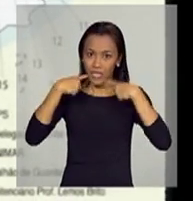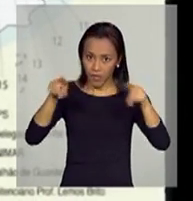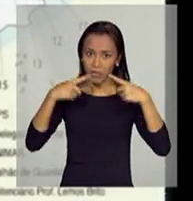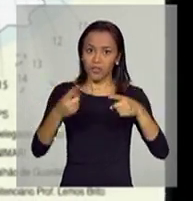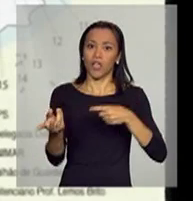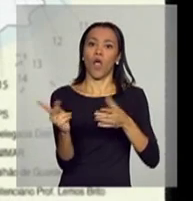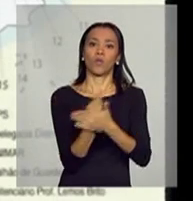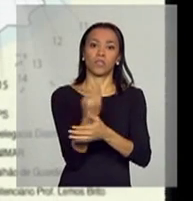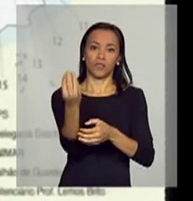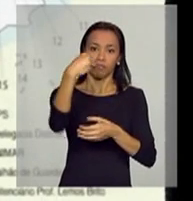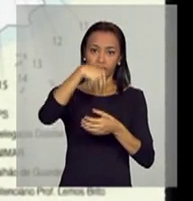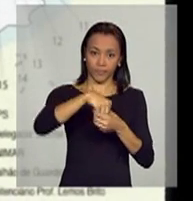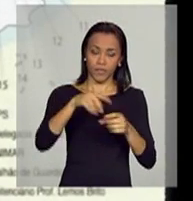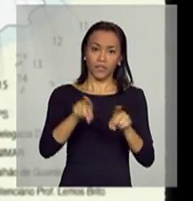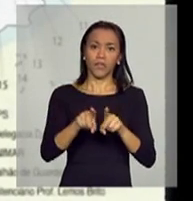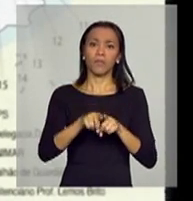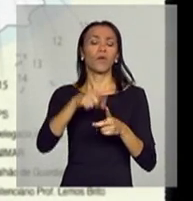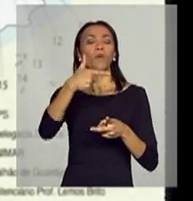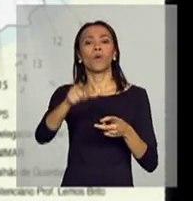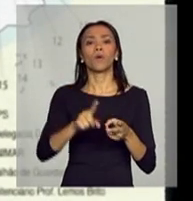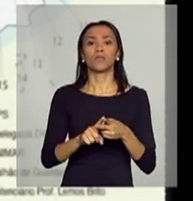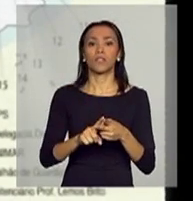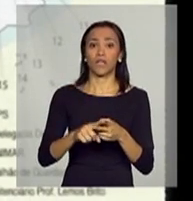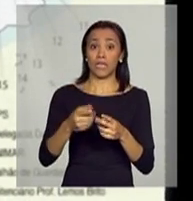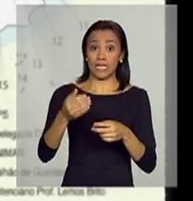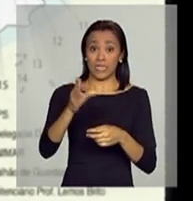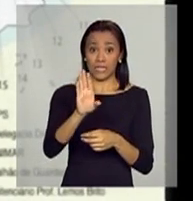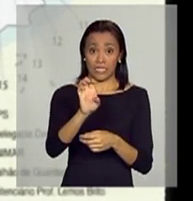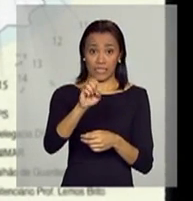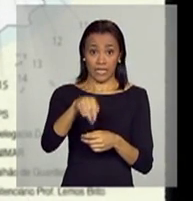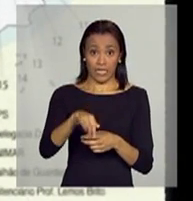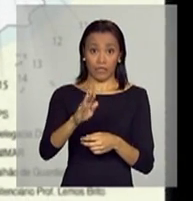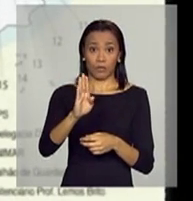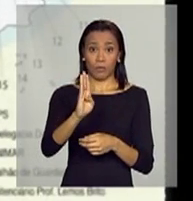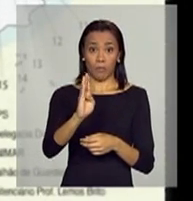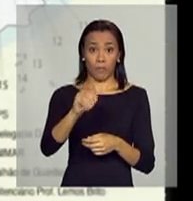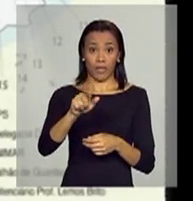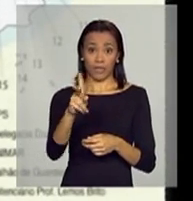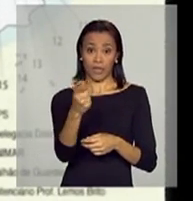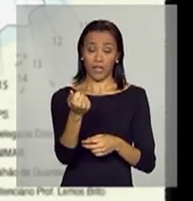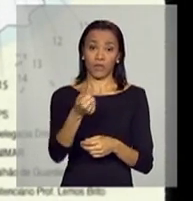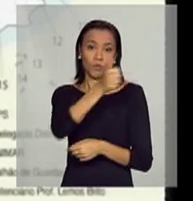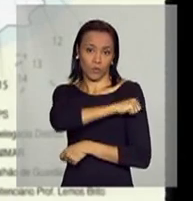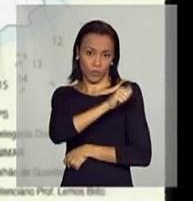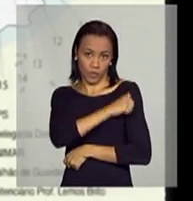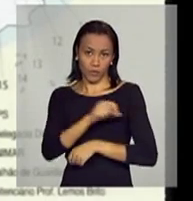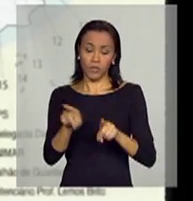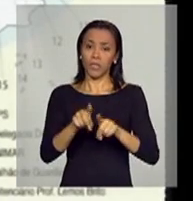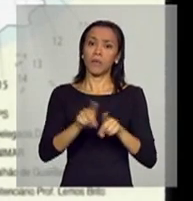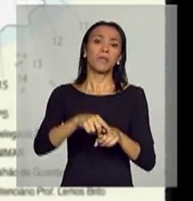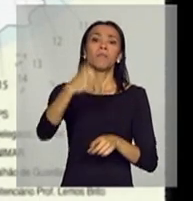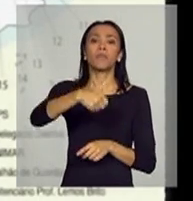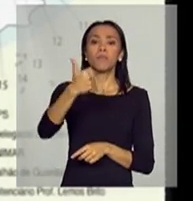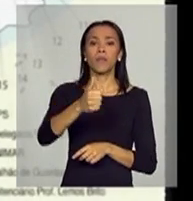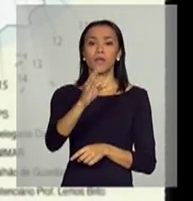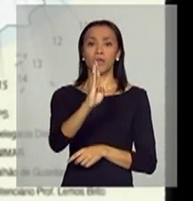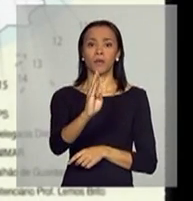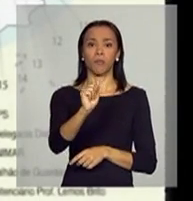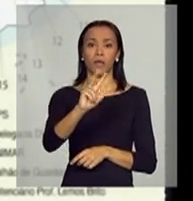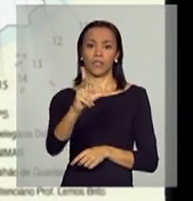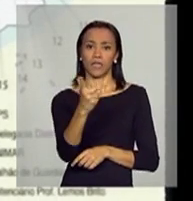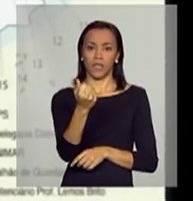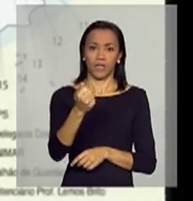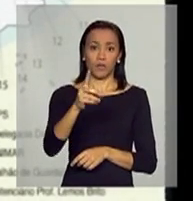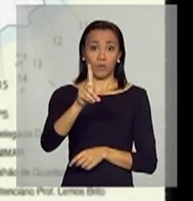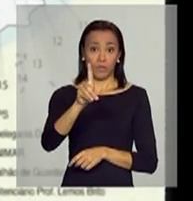Guardas, Penitenciária Lemos Brito, 6º Batalhão da Polícia Militar do Rio de Janeiro e 1º Batalhão de Polícia do Exército. Essa é a